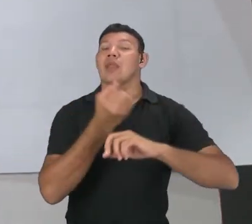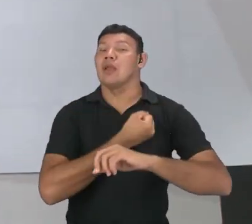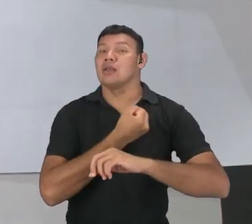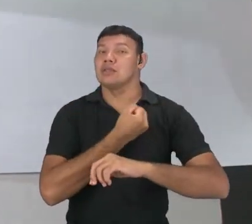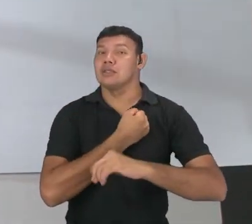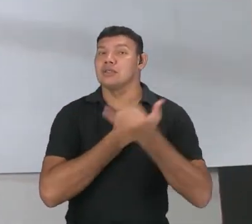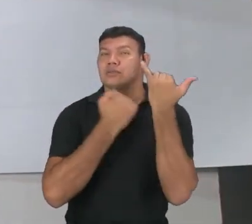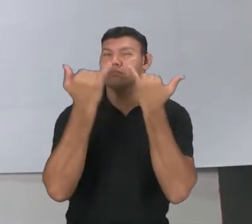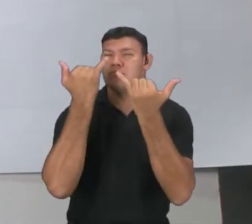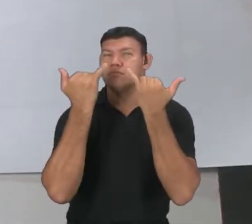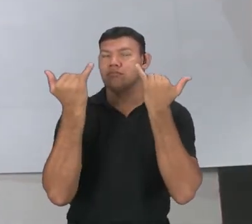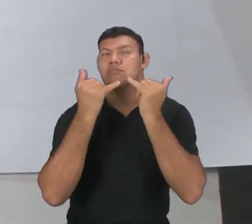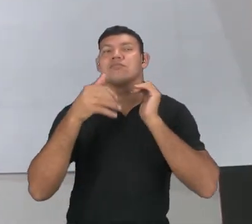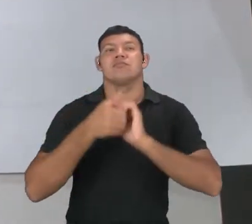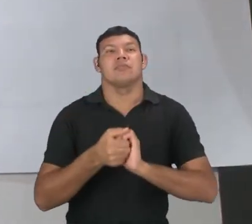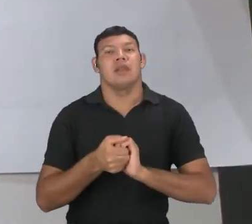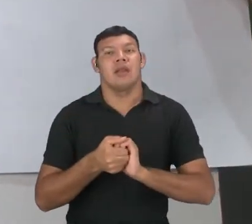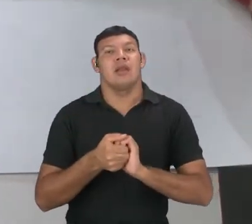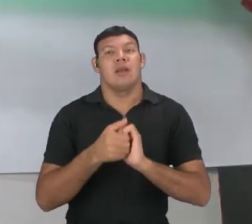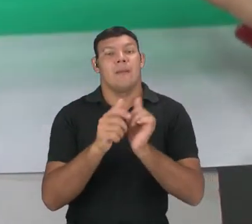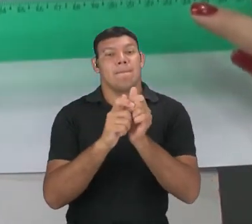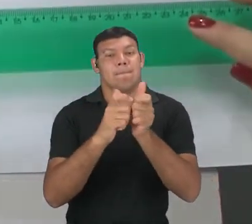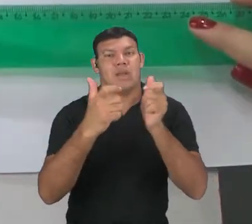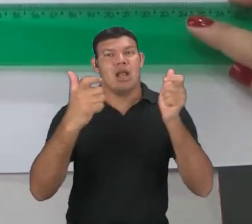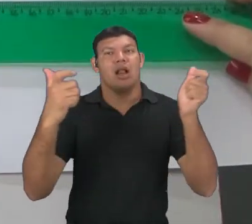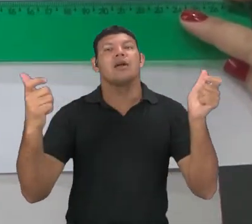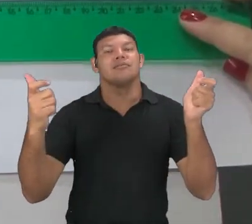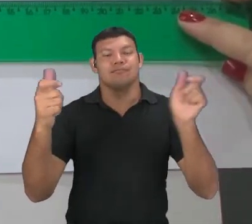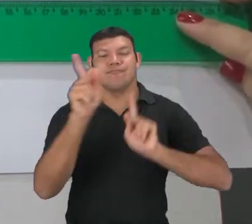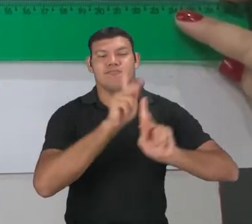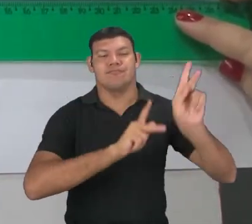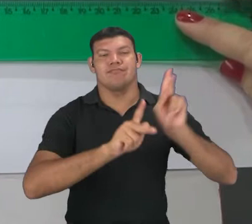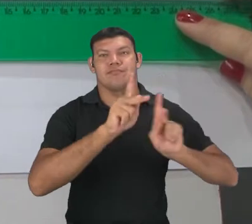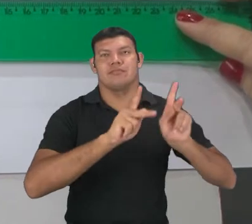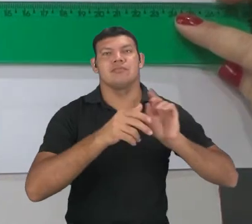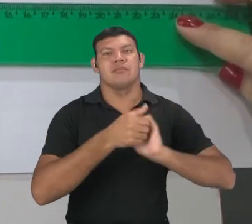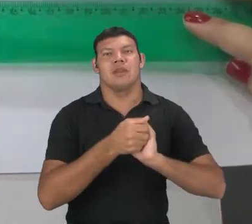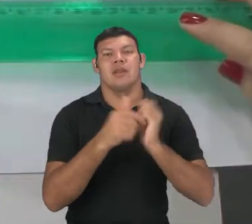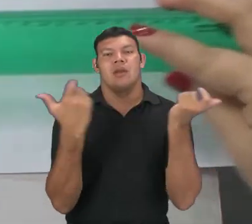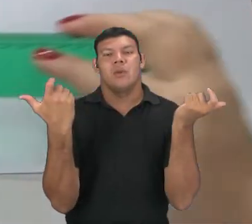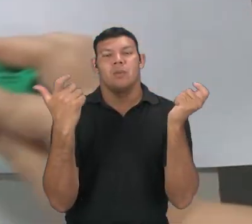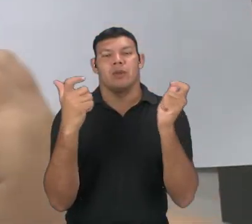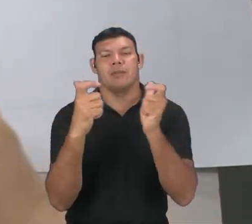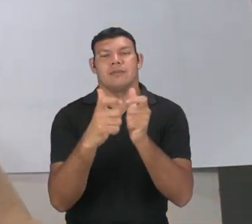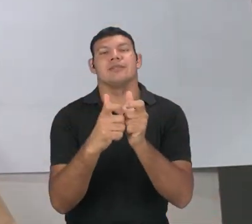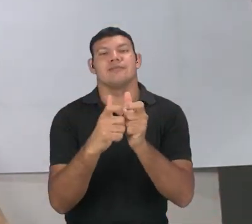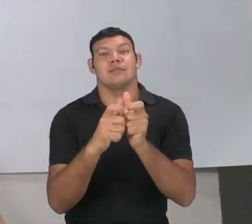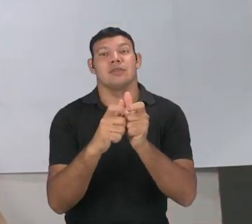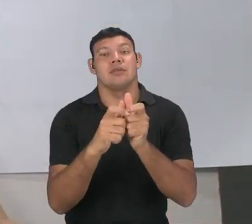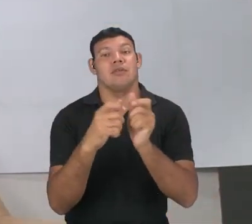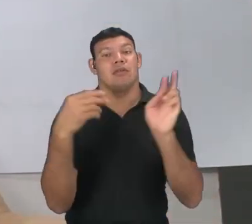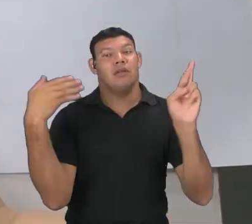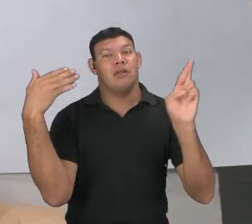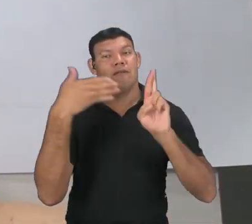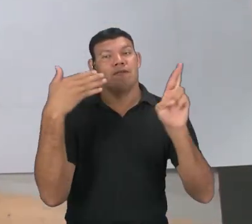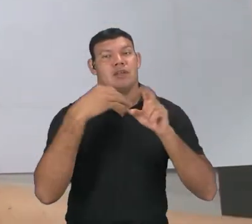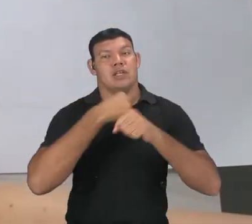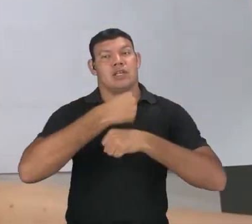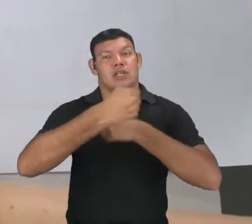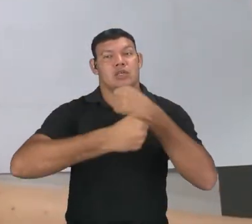através dos números quem tem a maior quantidade de população e menor referente ao ano